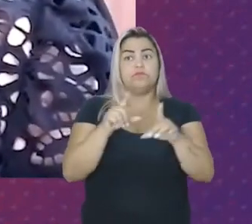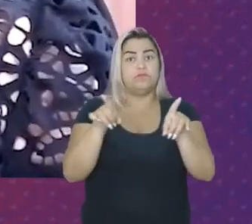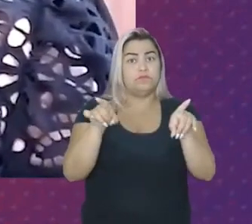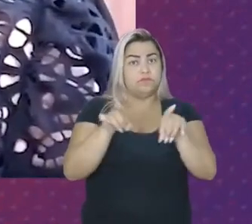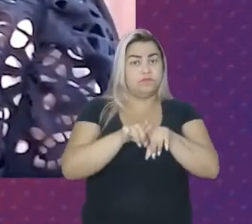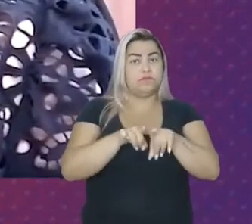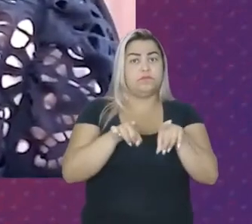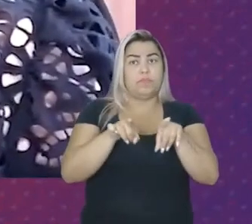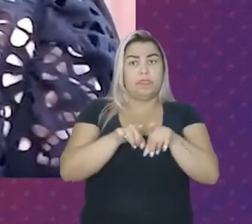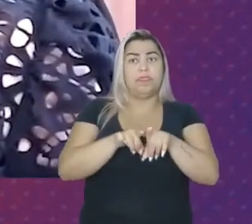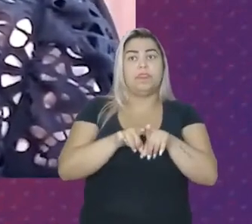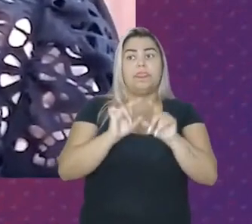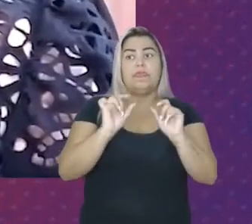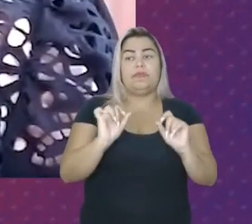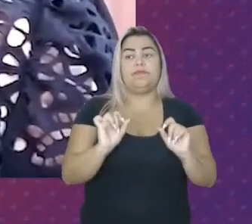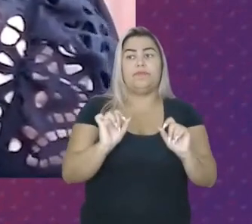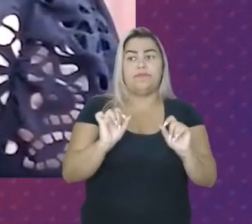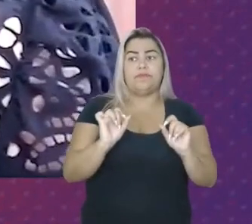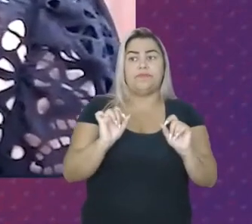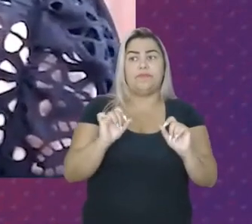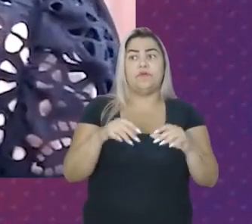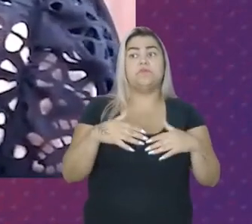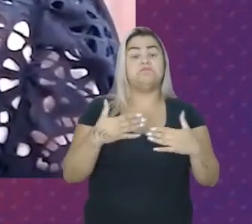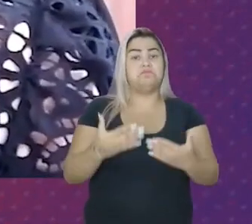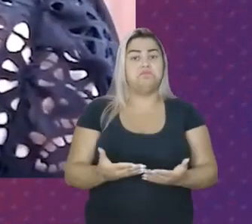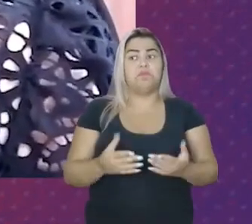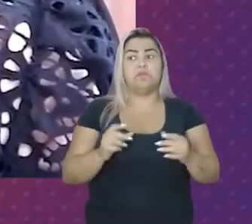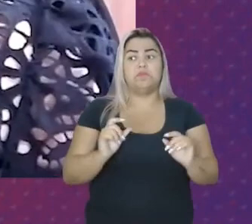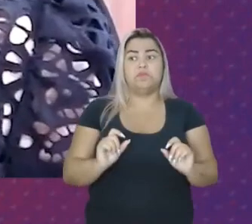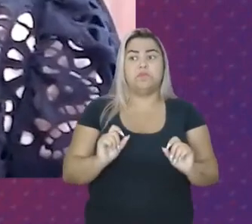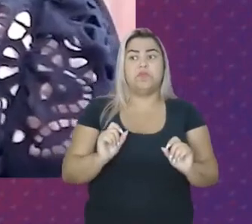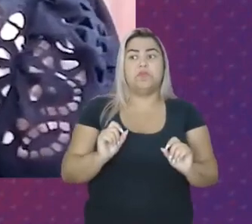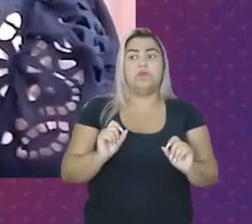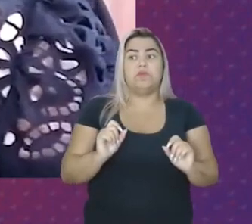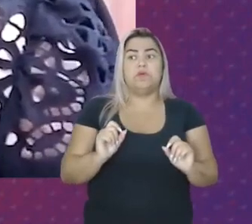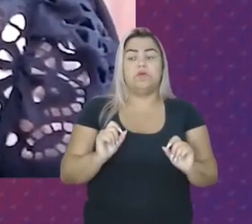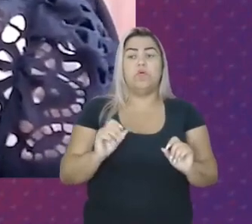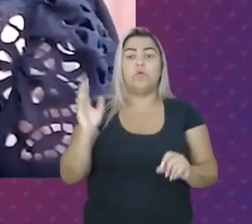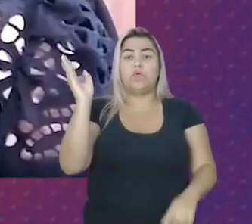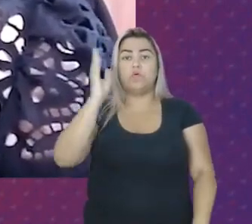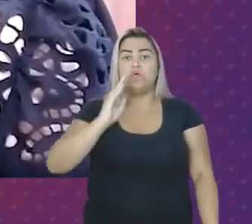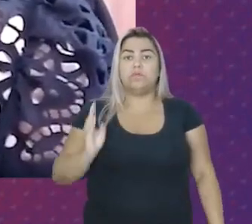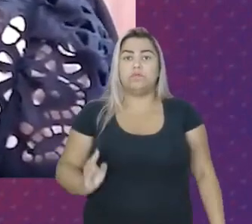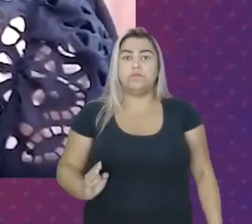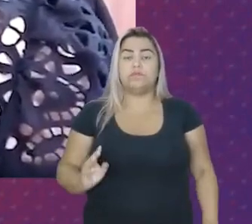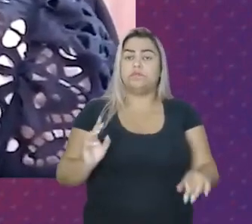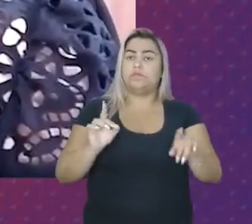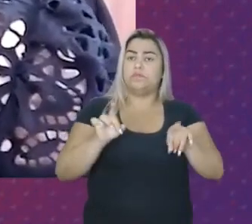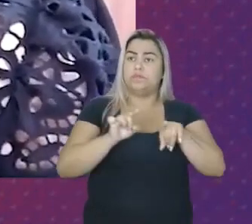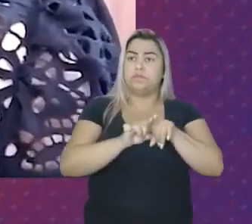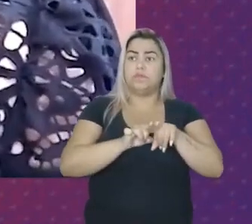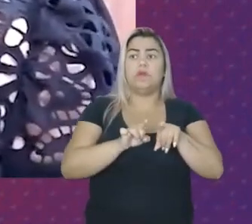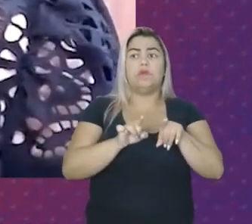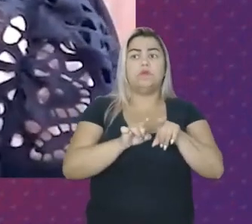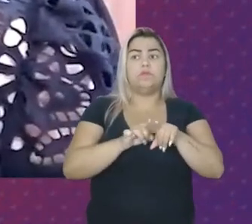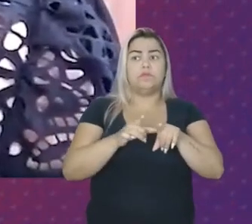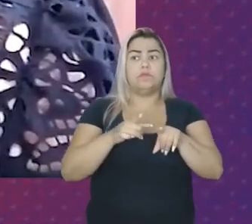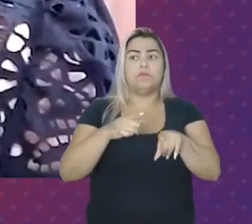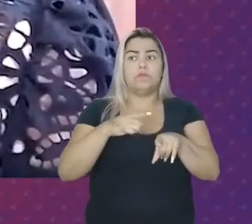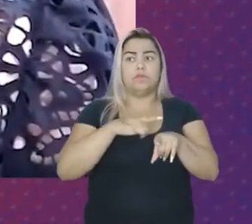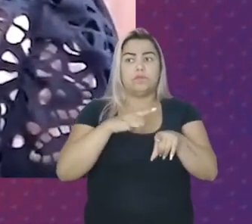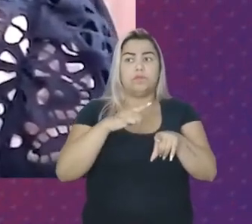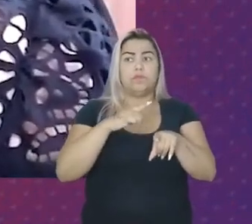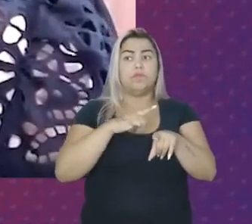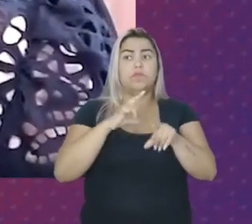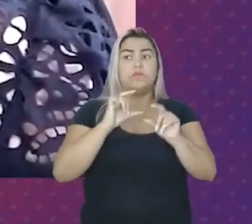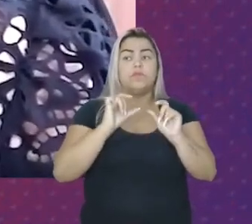CLT essa questão da igualdade salarial, o Brasil é signatário da OIT, que prevê